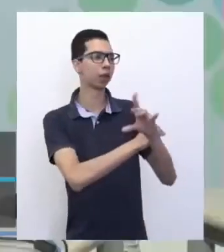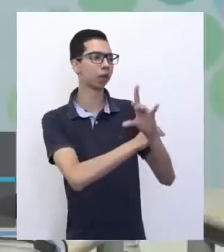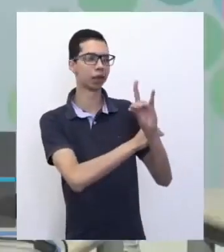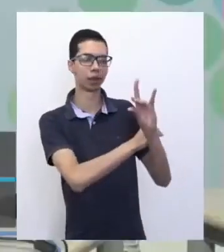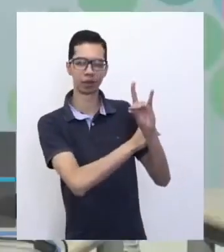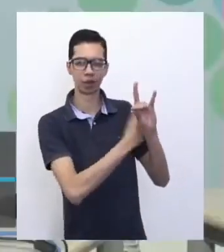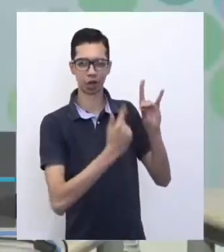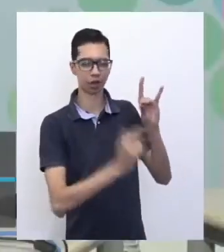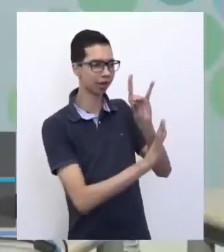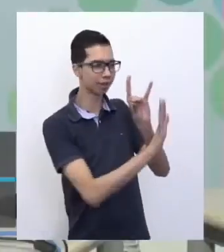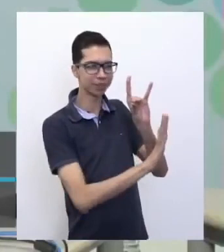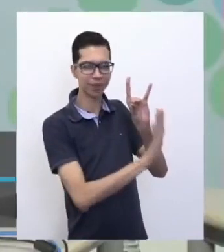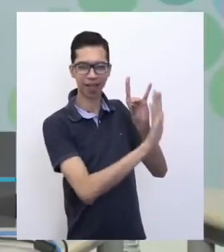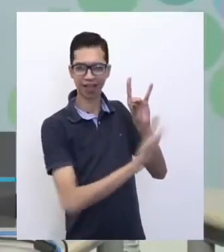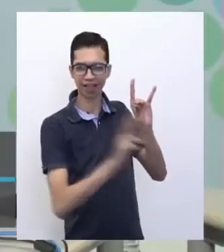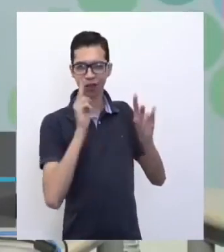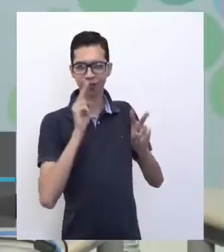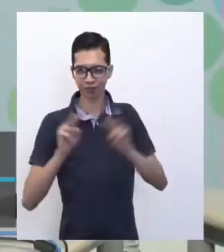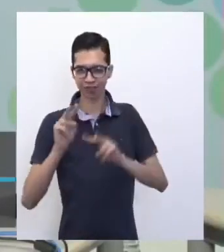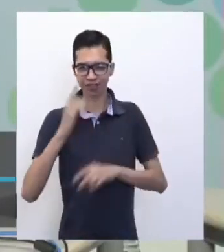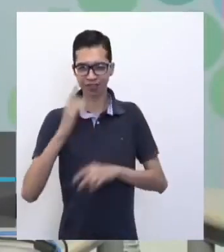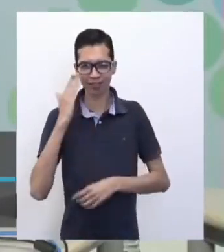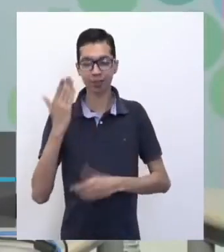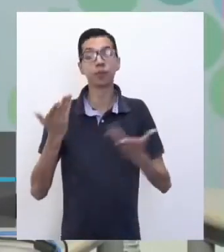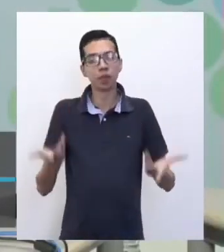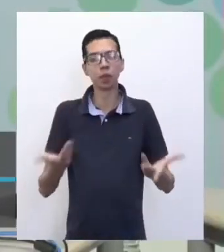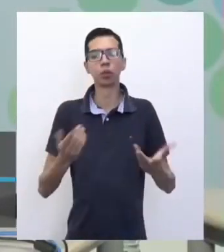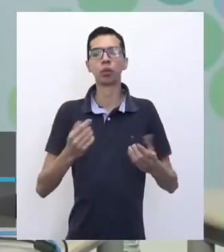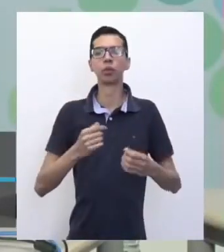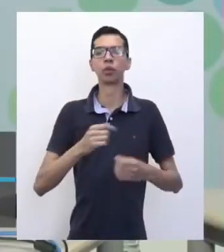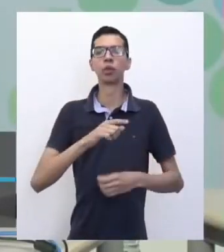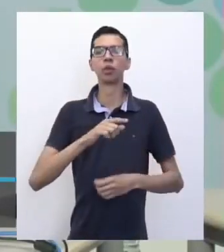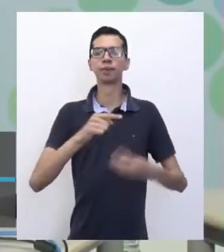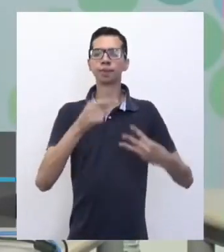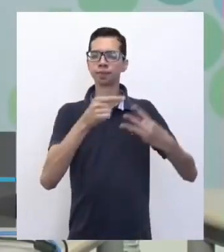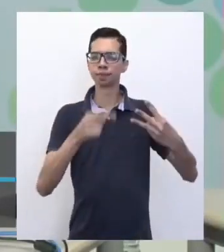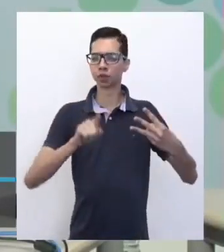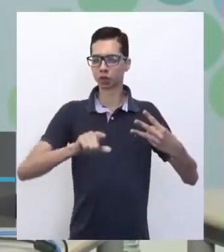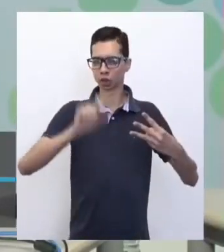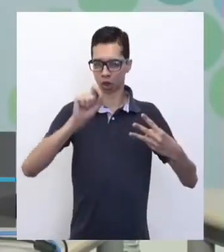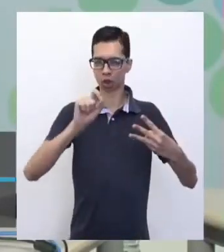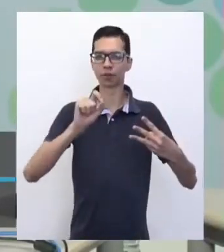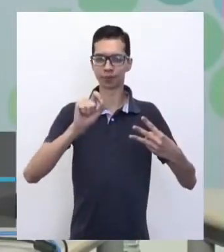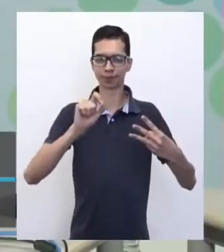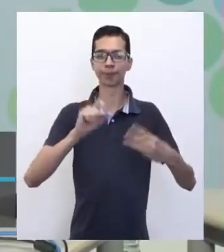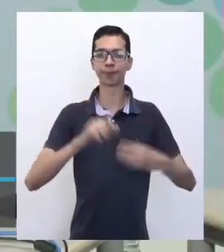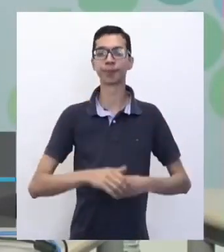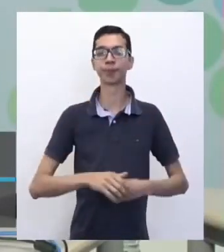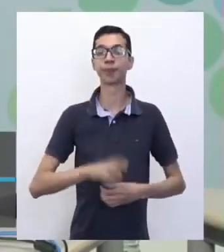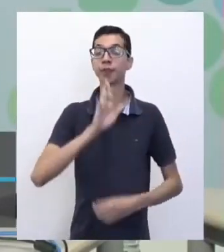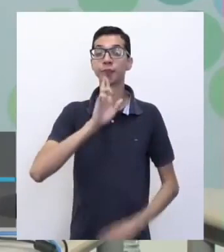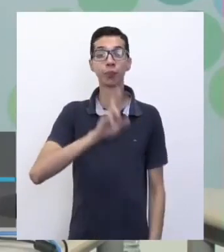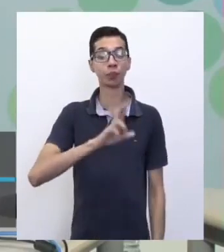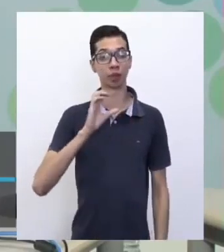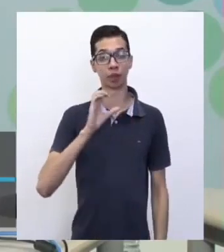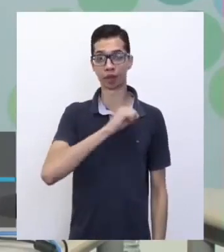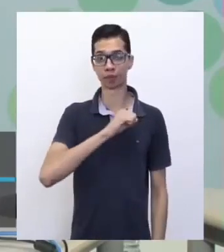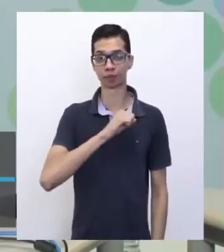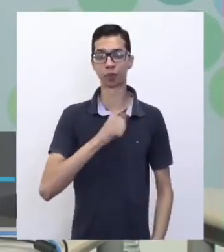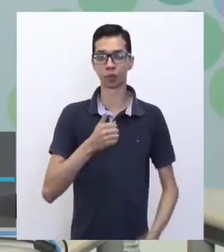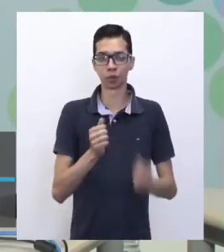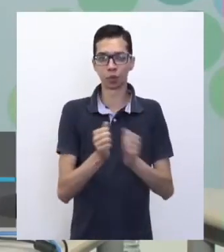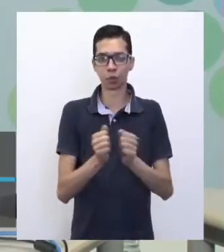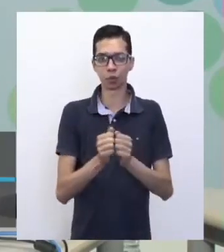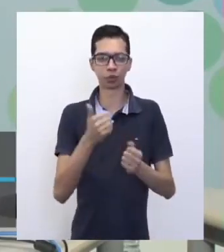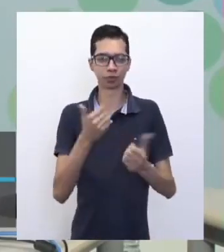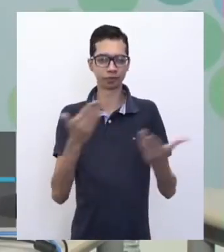bem. E quem teve acesso, clique em uma das três, vai aparecer o resultado aqui para a gente. E aí a gente confere... juntos, turma.